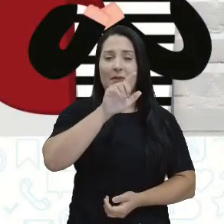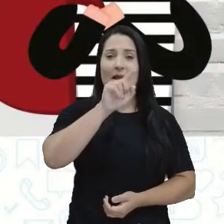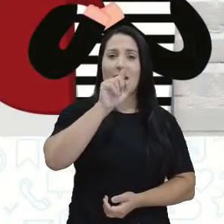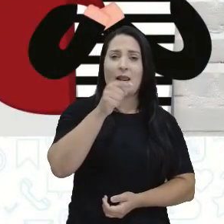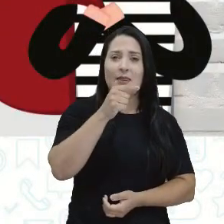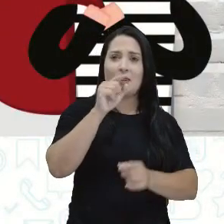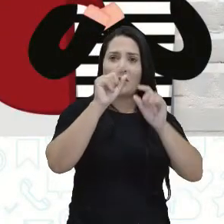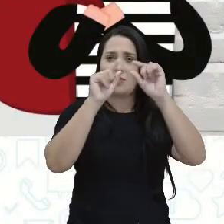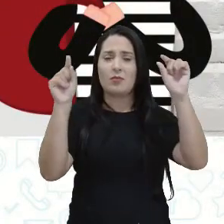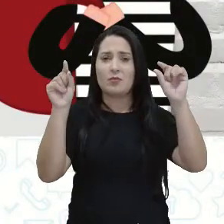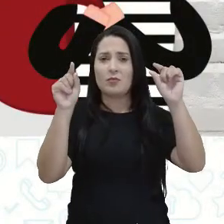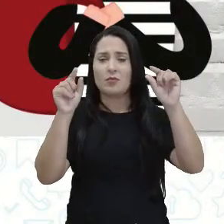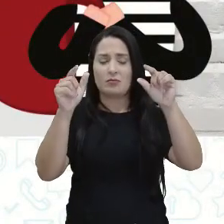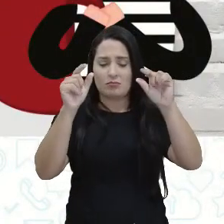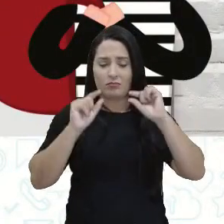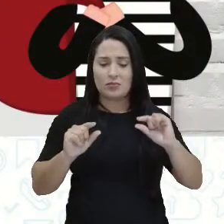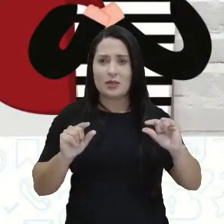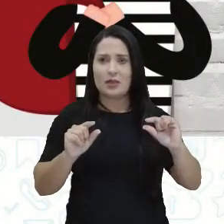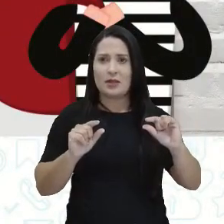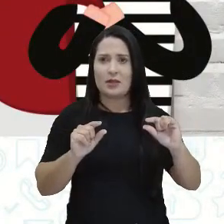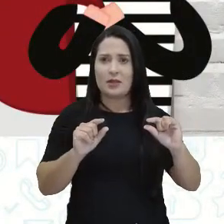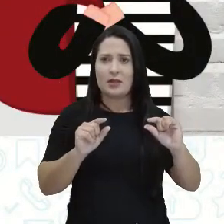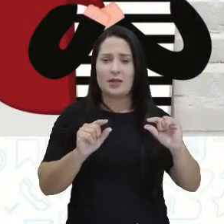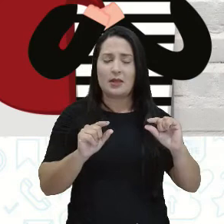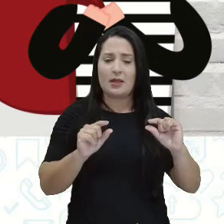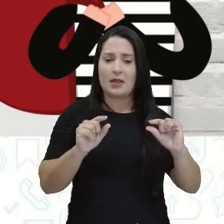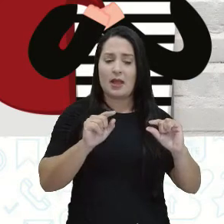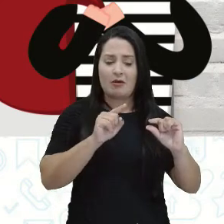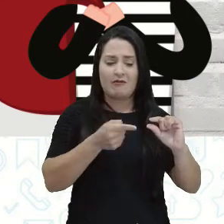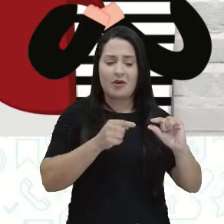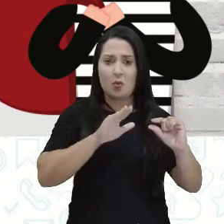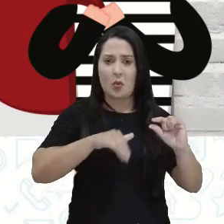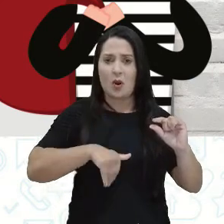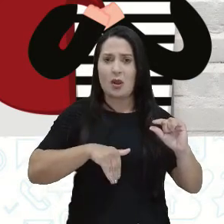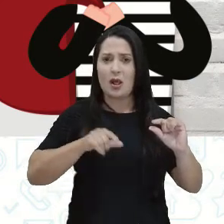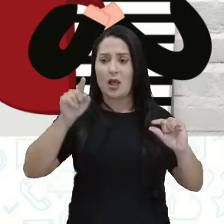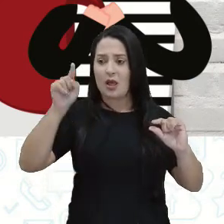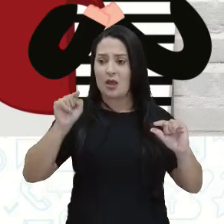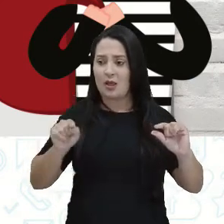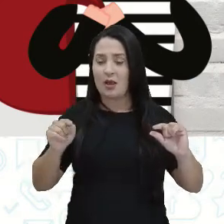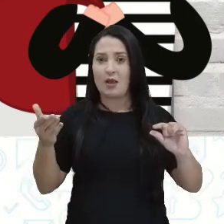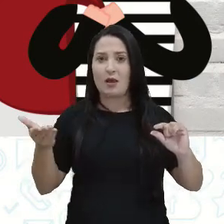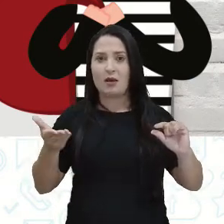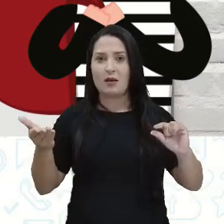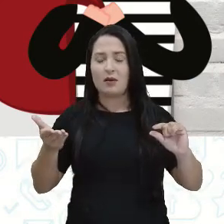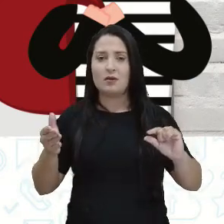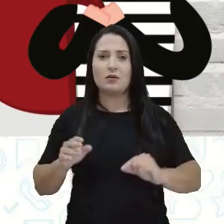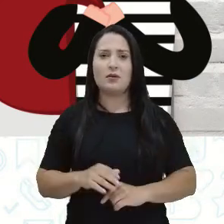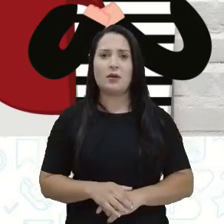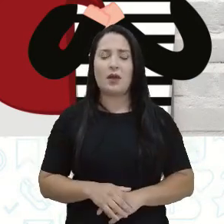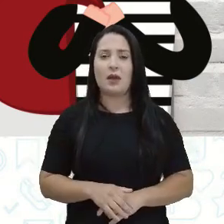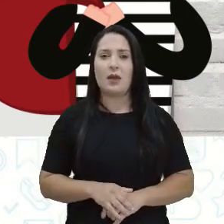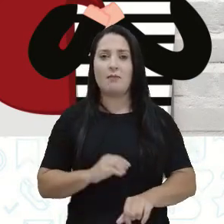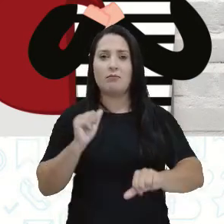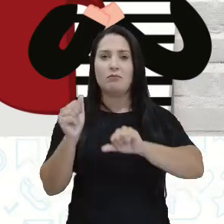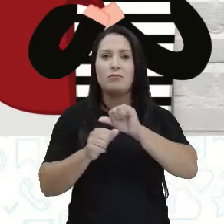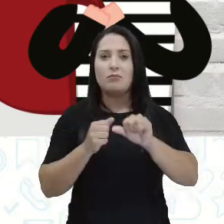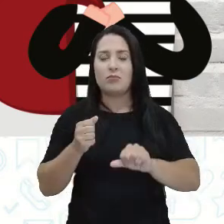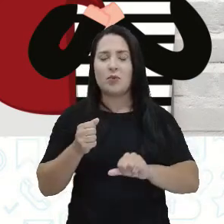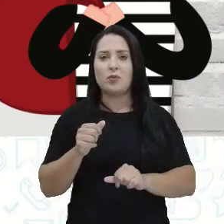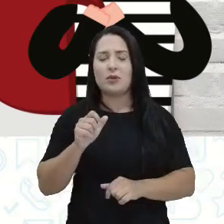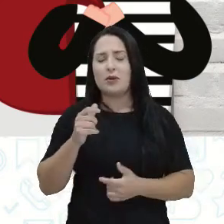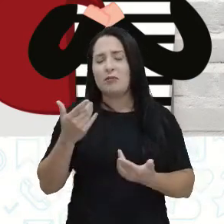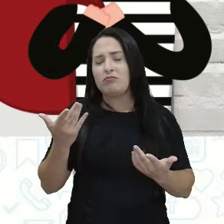oração, pega ladrão, com uma exclamação também, que também vai mudar um pouco a entonação. E nesse caso, a gente tem o mesmo